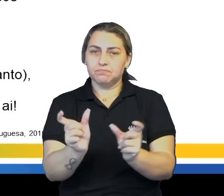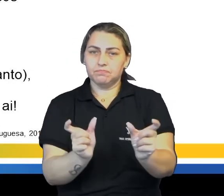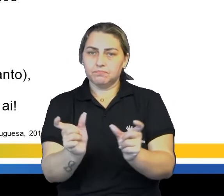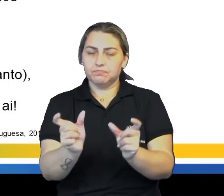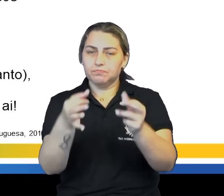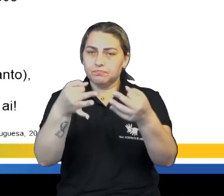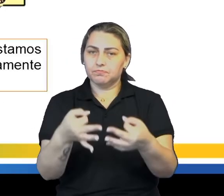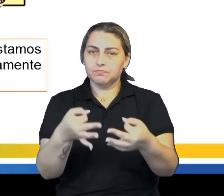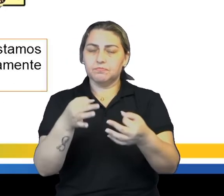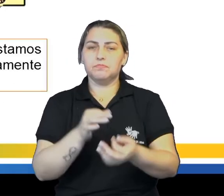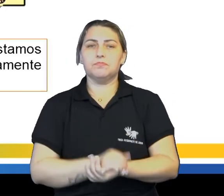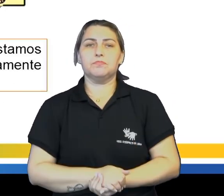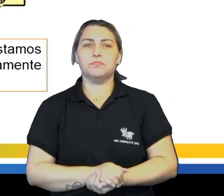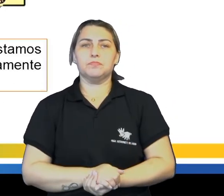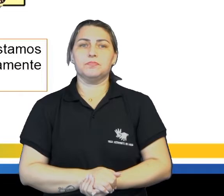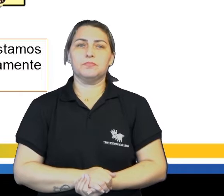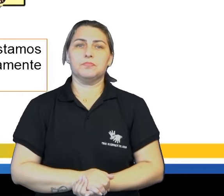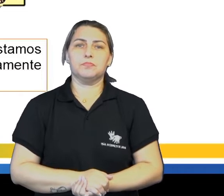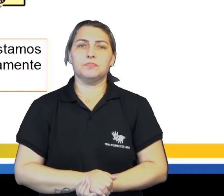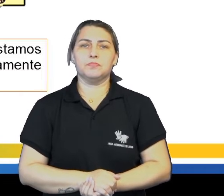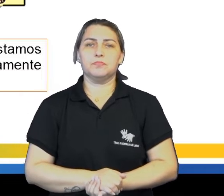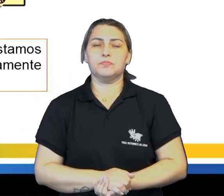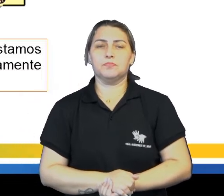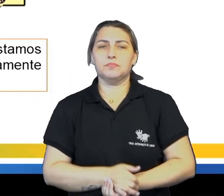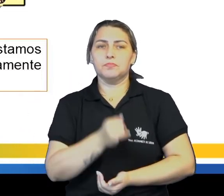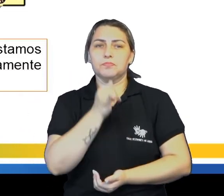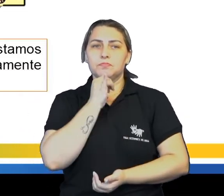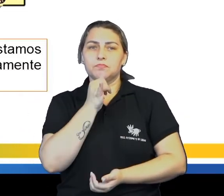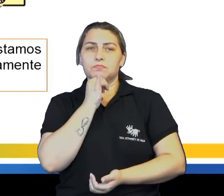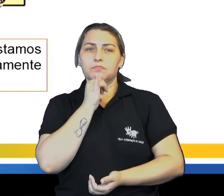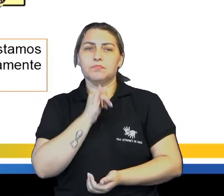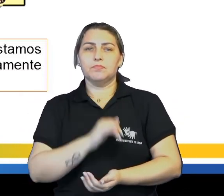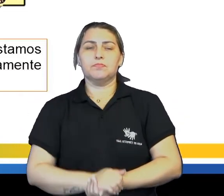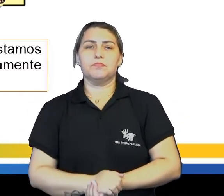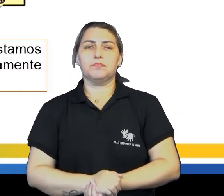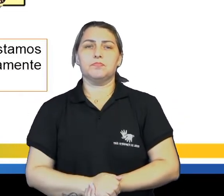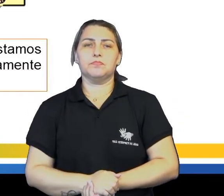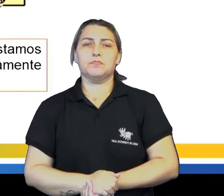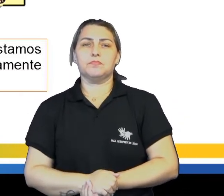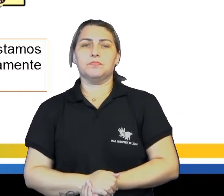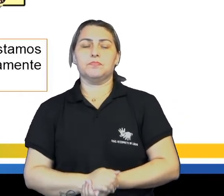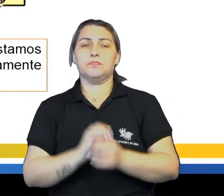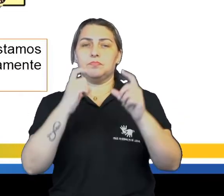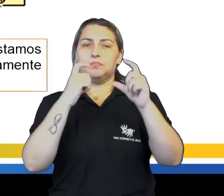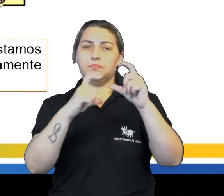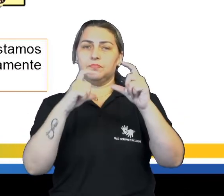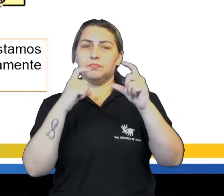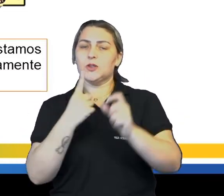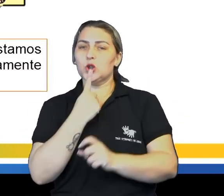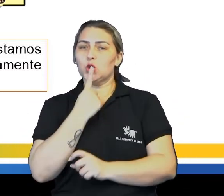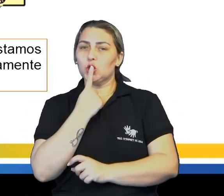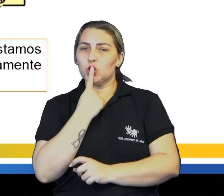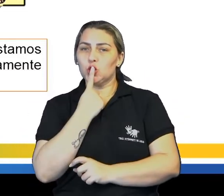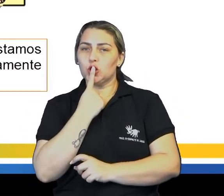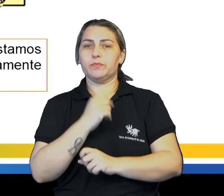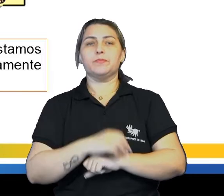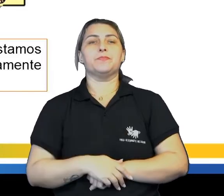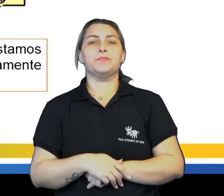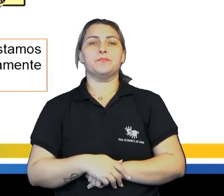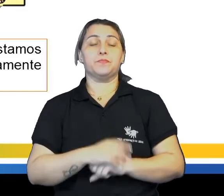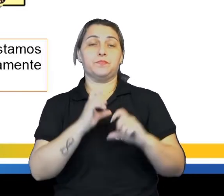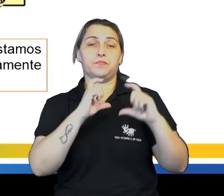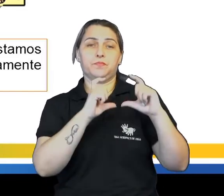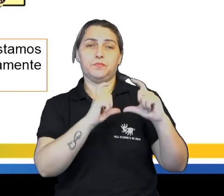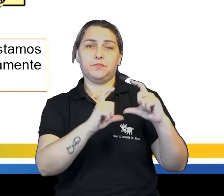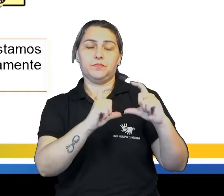dia, certo? Vamos a esse exemplo. Esse exemplo diz assim, que é de uma tirinha do Chico Bento. No primeiro